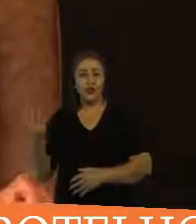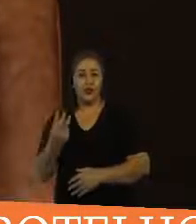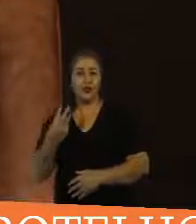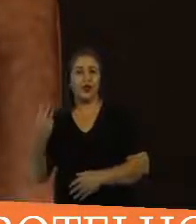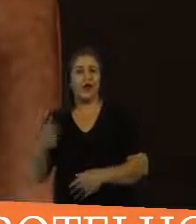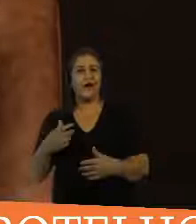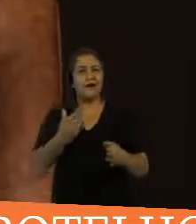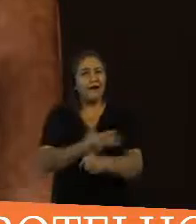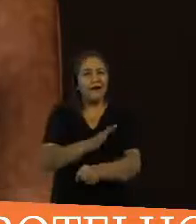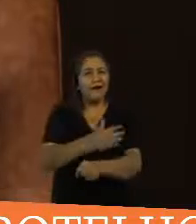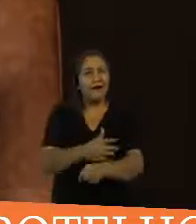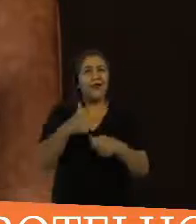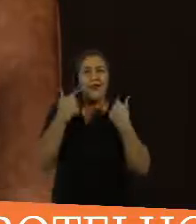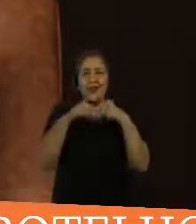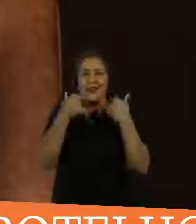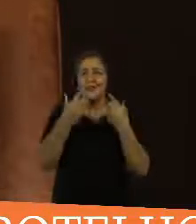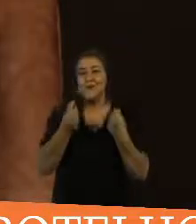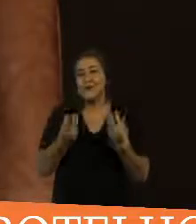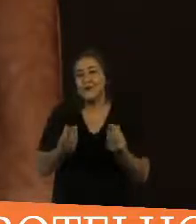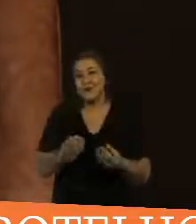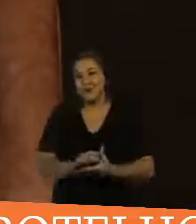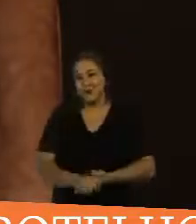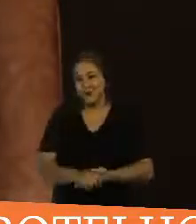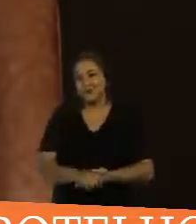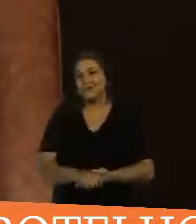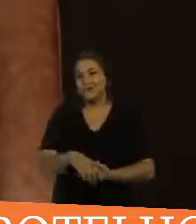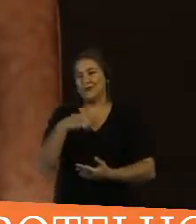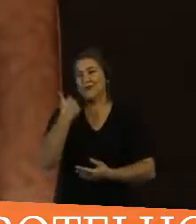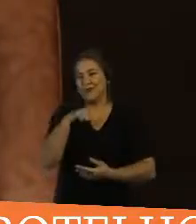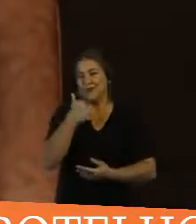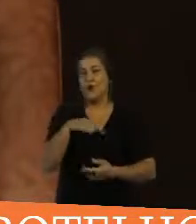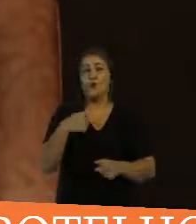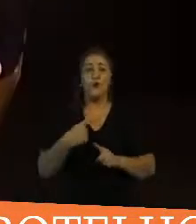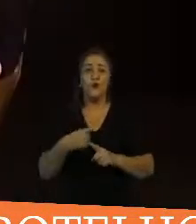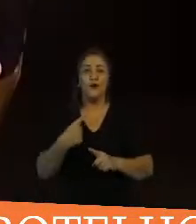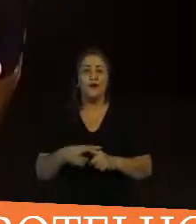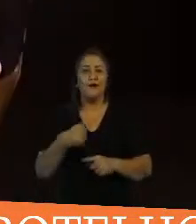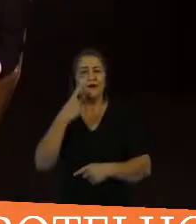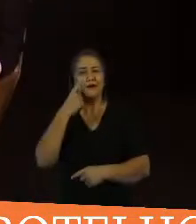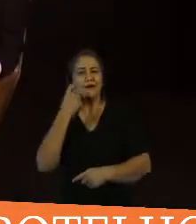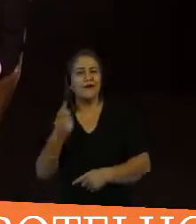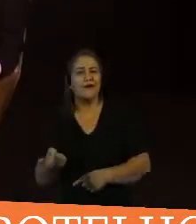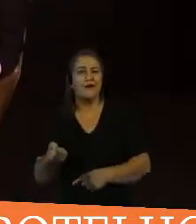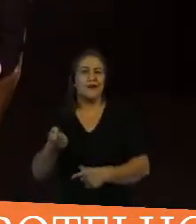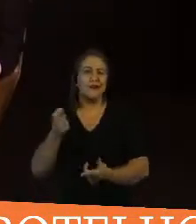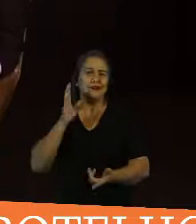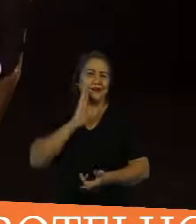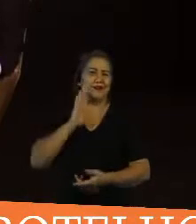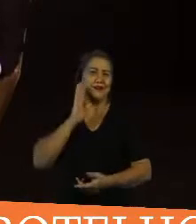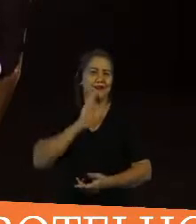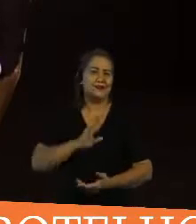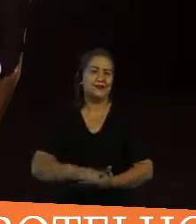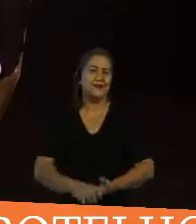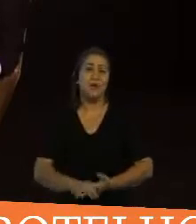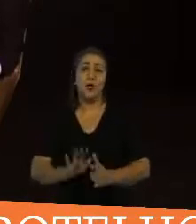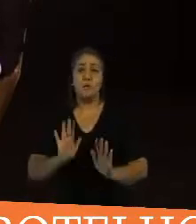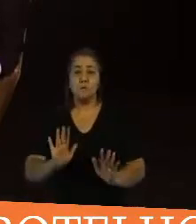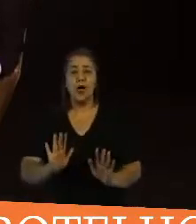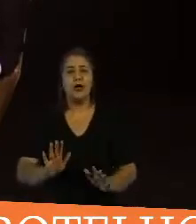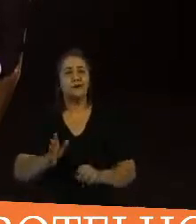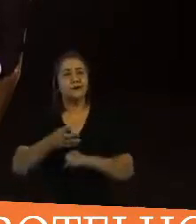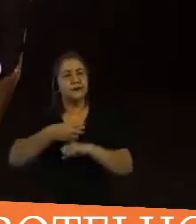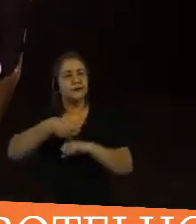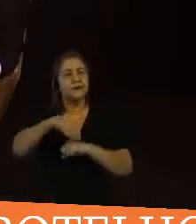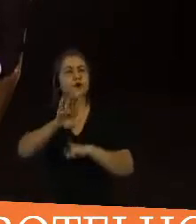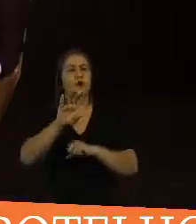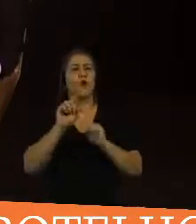gente ensaia, a gente ri muito, porque realmente é muito divertido, é interessante. Mas eu queria falar para